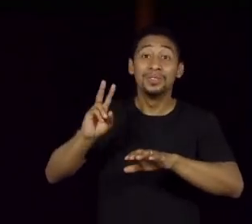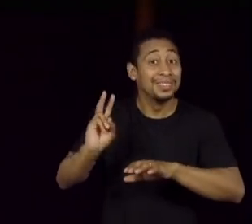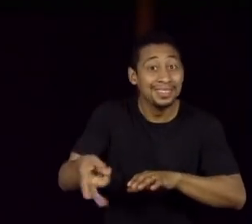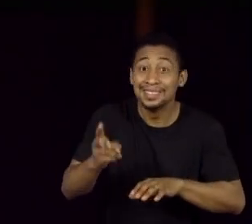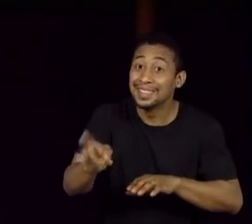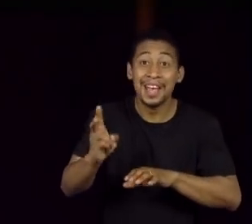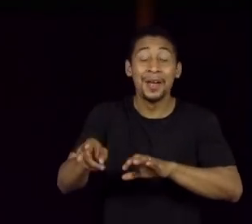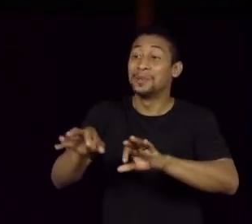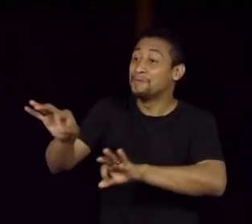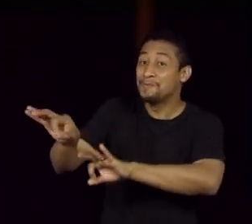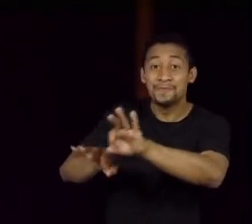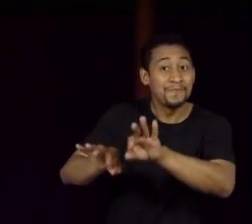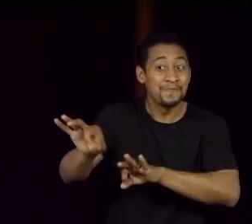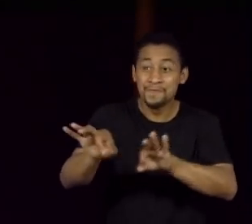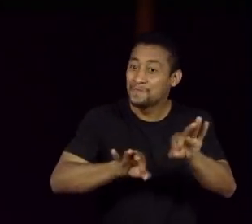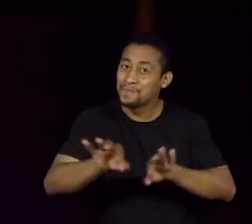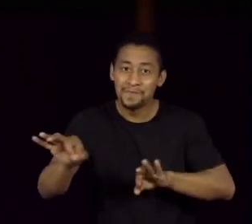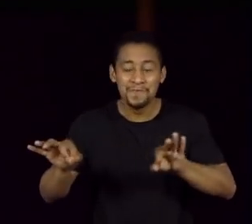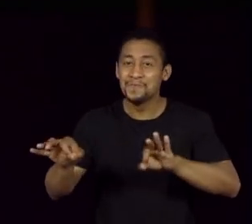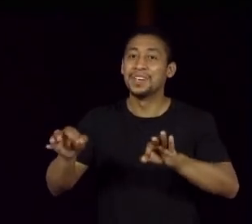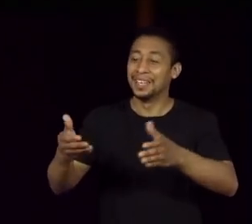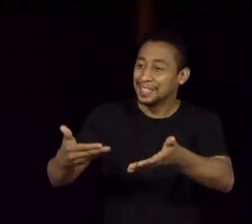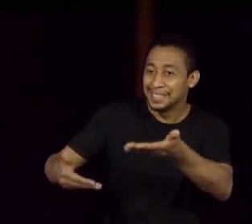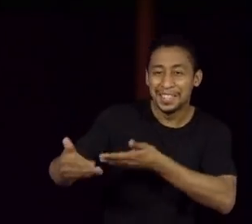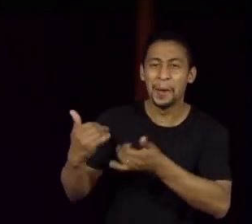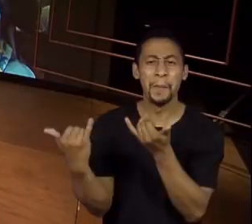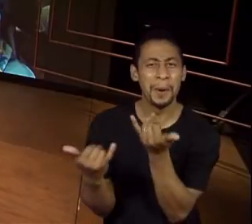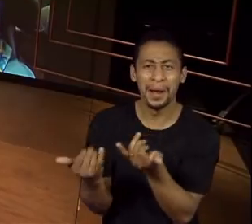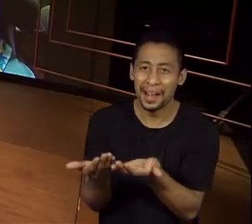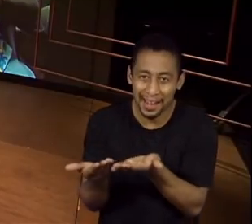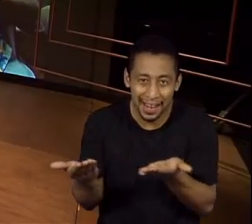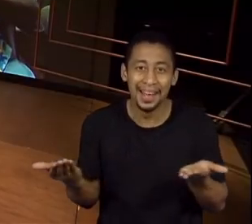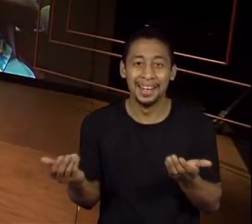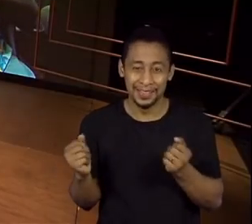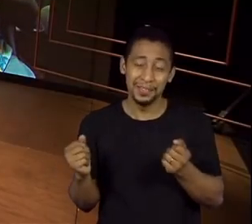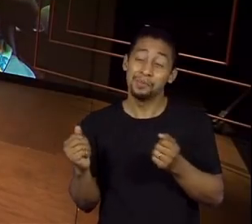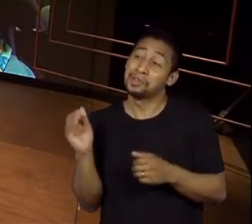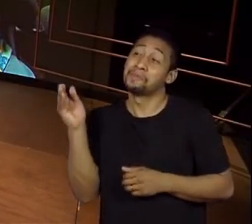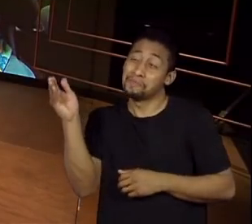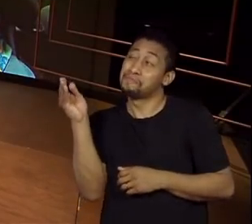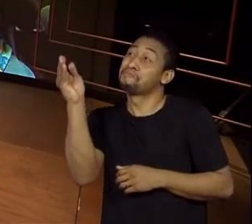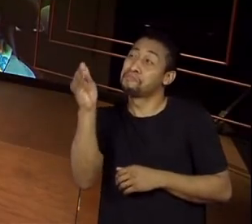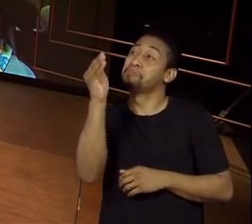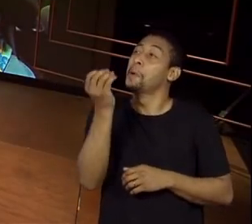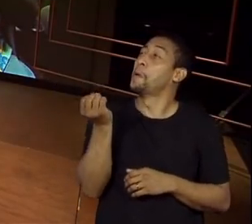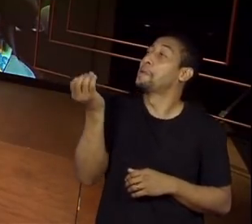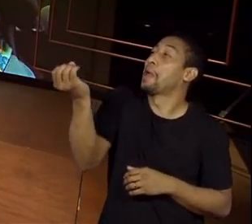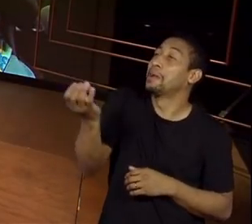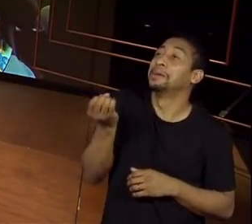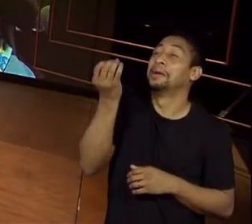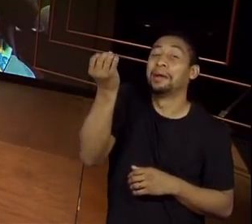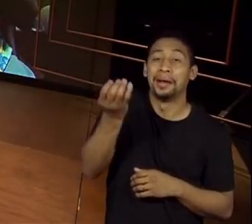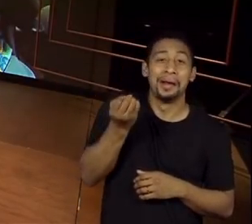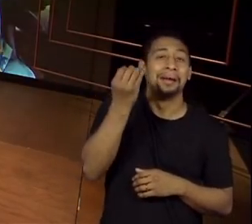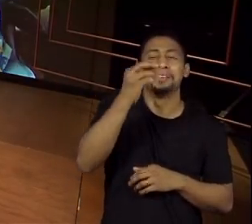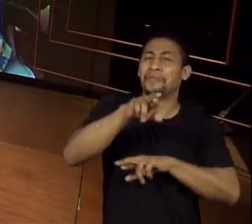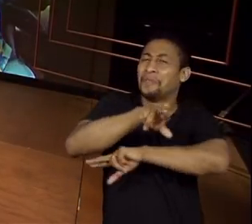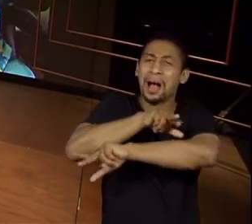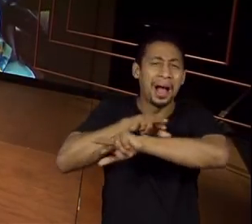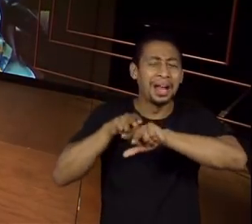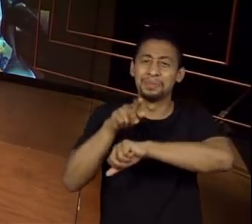ir. Eu sempre ficava ficando. E passei nesses países todos, né? E todos fui,